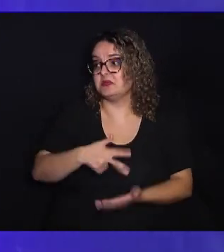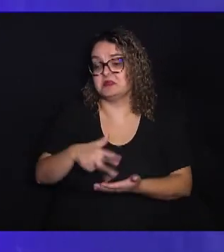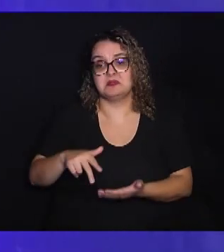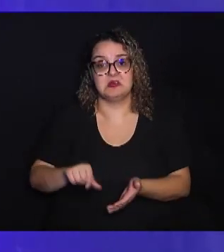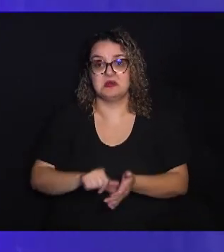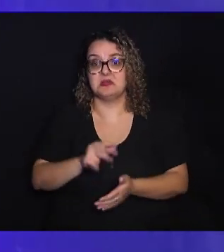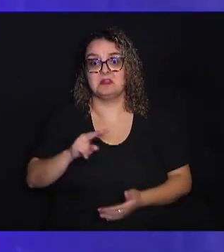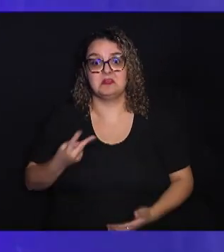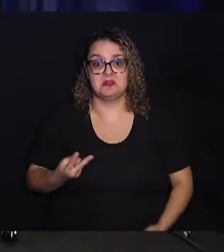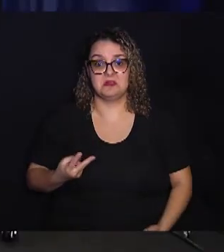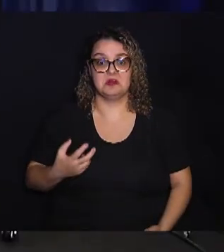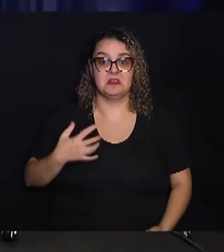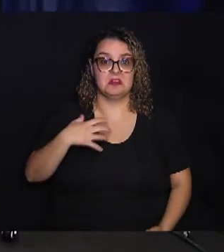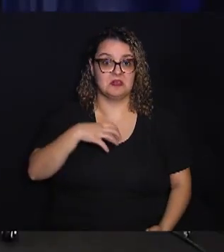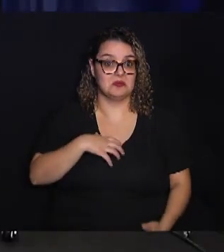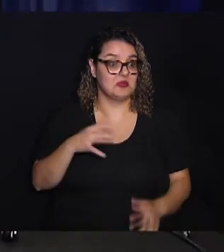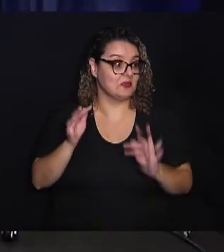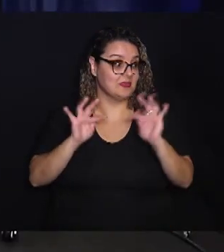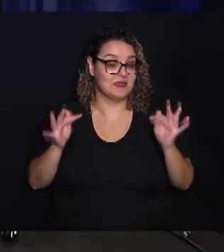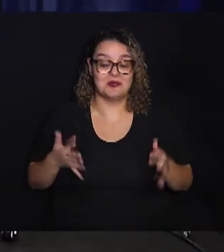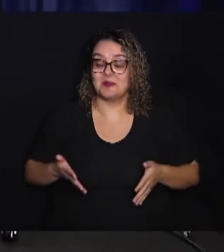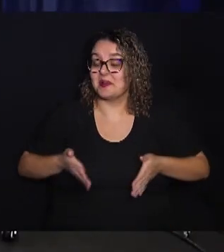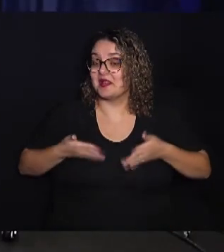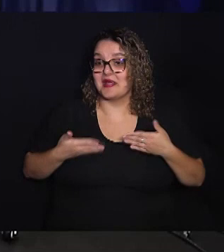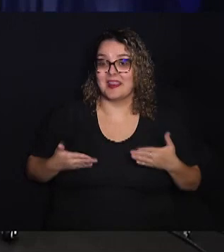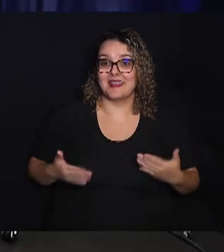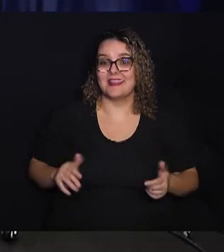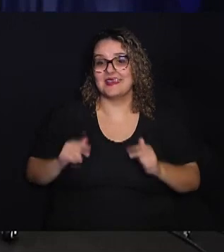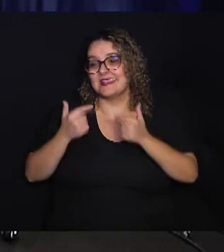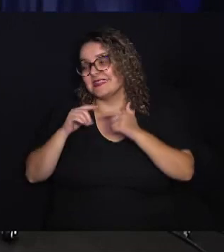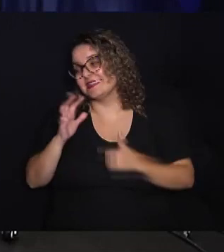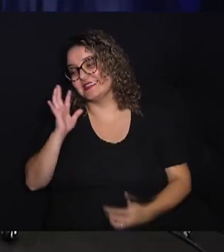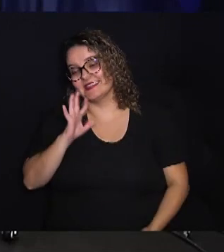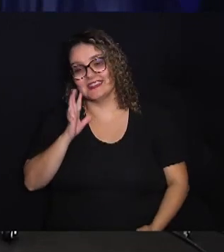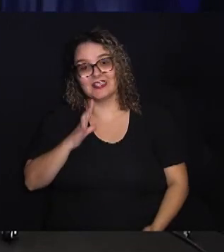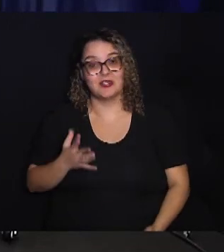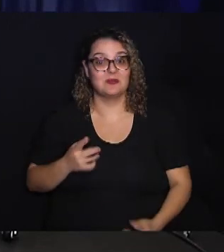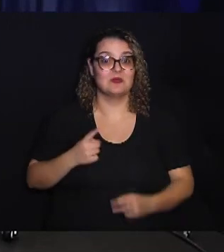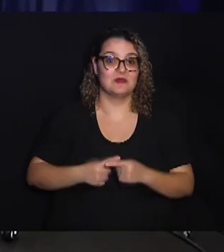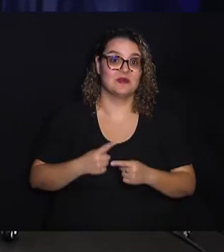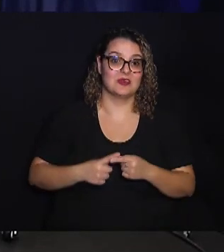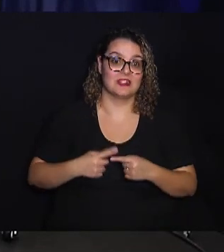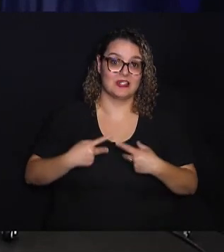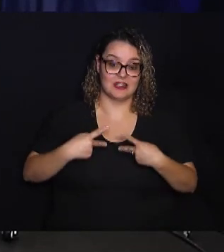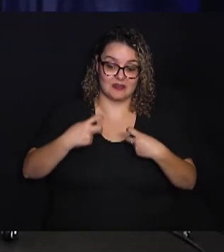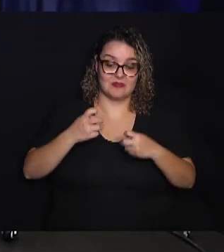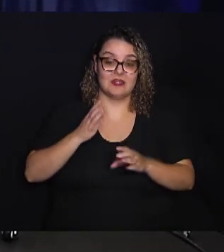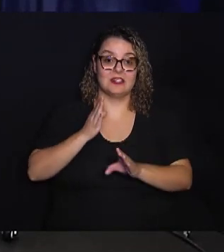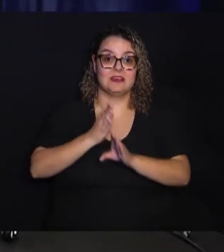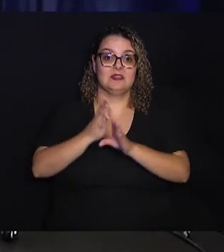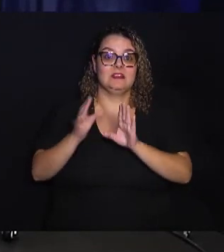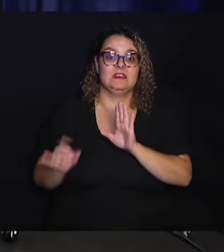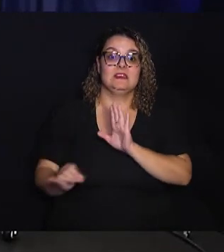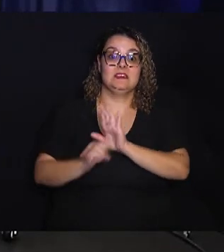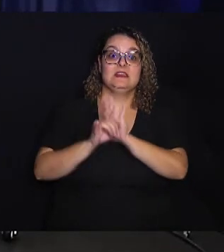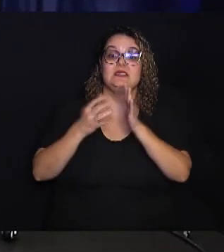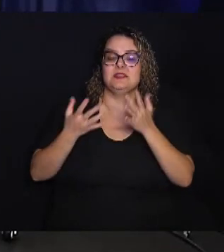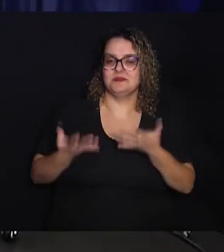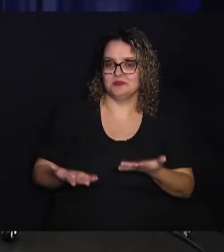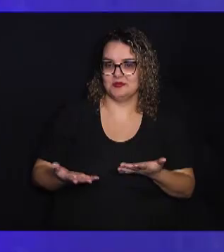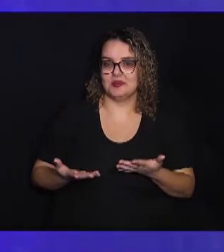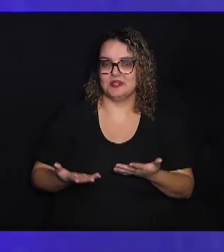vez, mas eu estou me sentindo tão feliz, tão leve, né? Porque ele tá se reconhecendo, está se identificando, né? Como